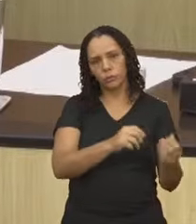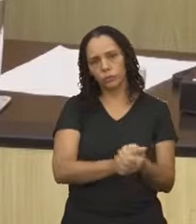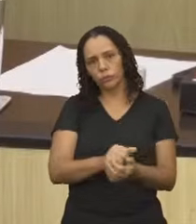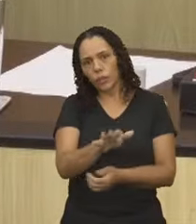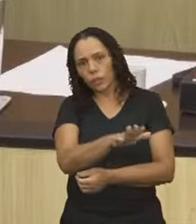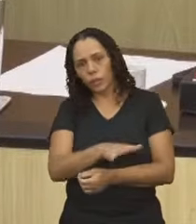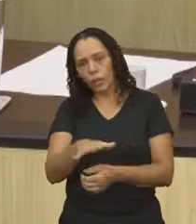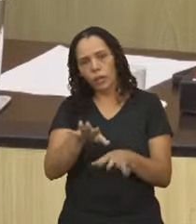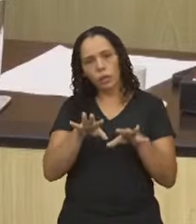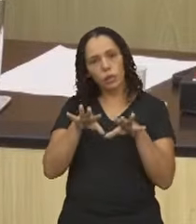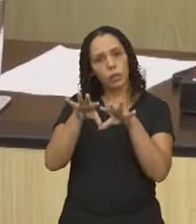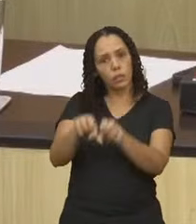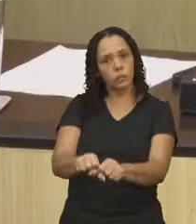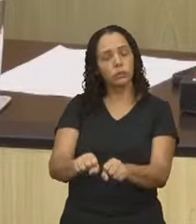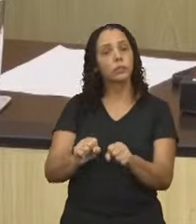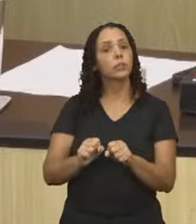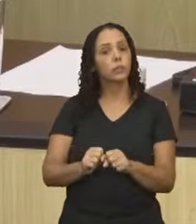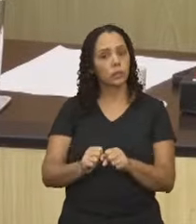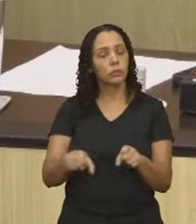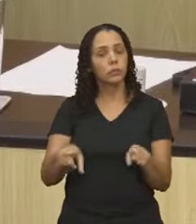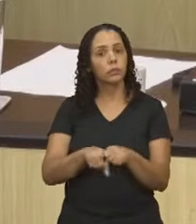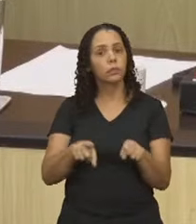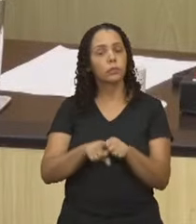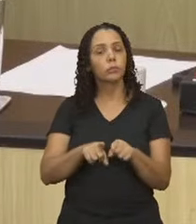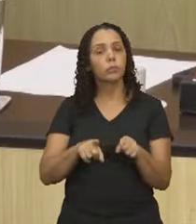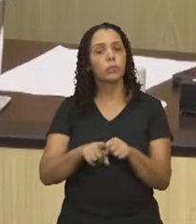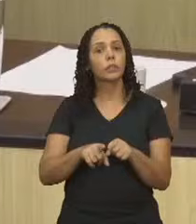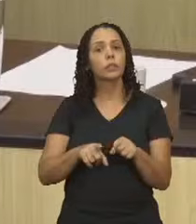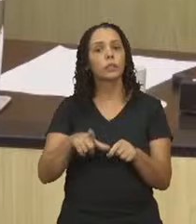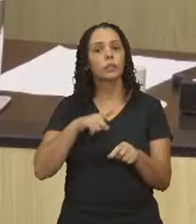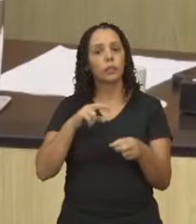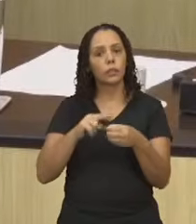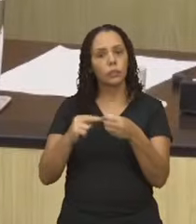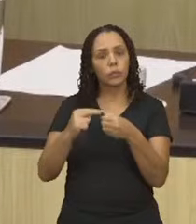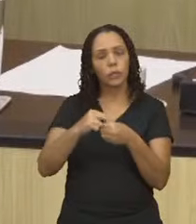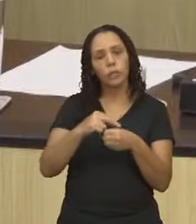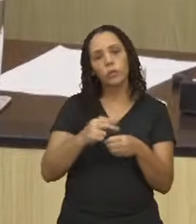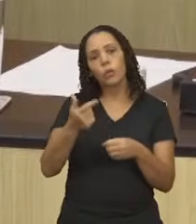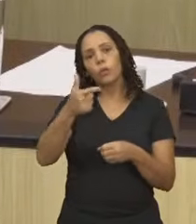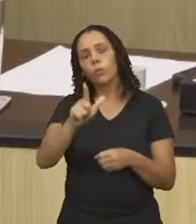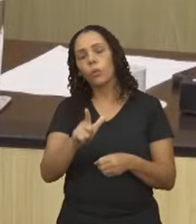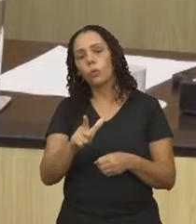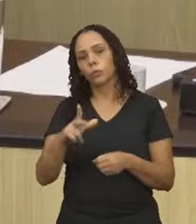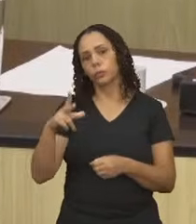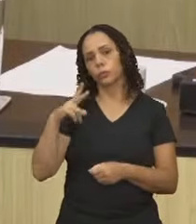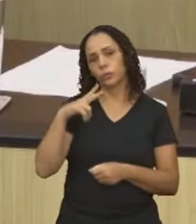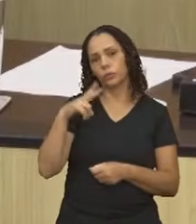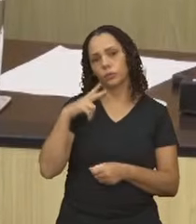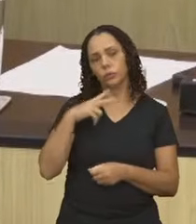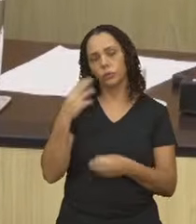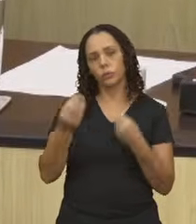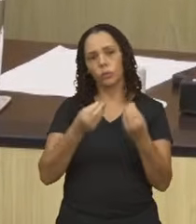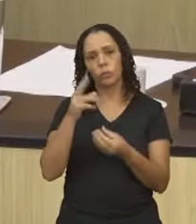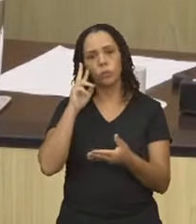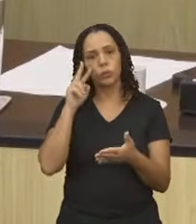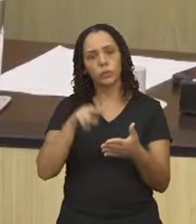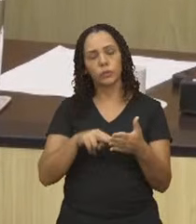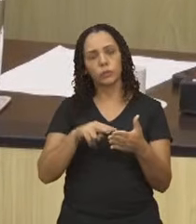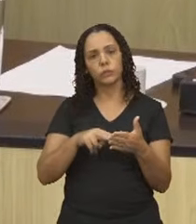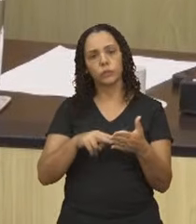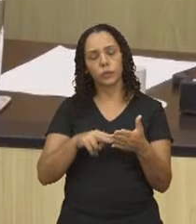da invasão em questão abrangeria também, além da Univap, outros imóveis privados, como pode ser verificado nas